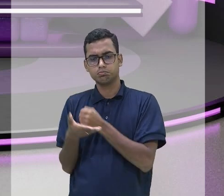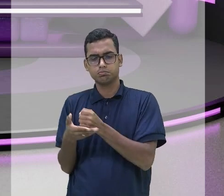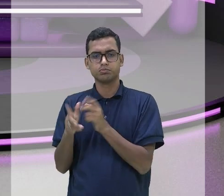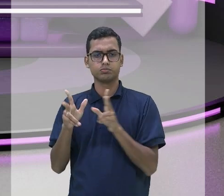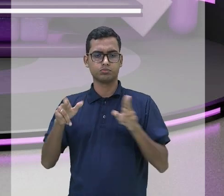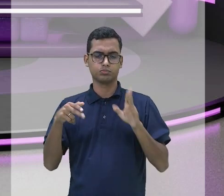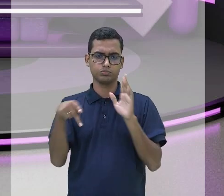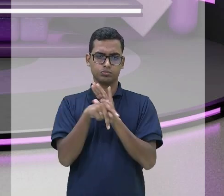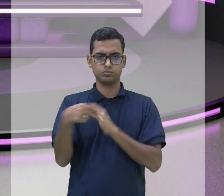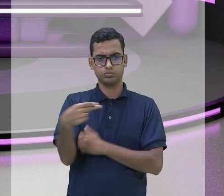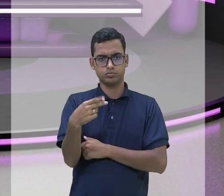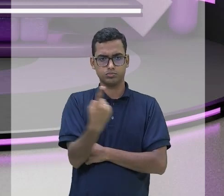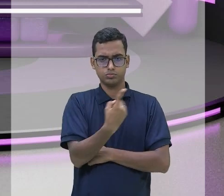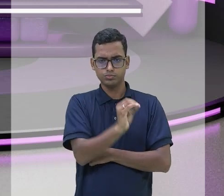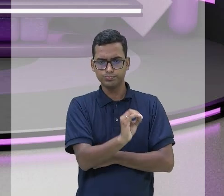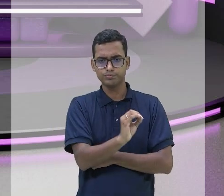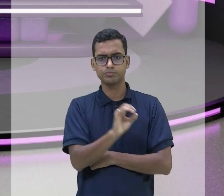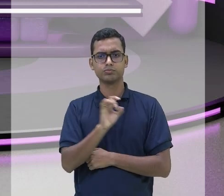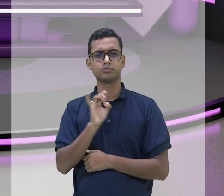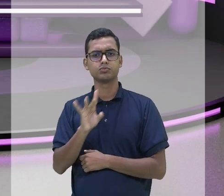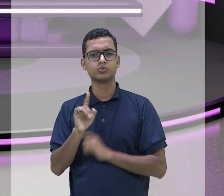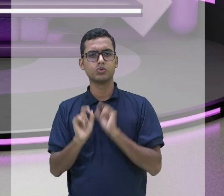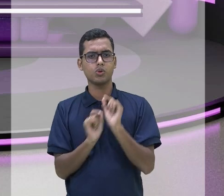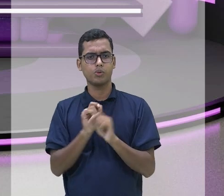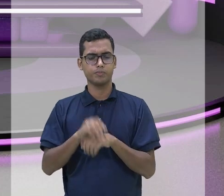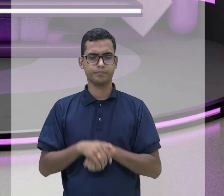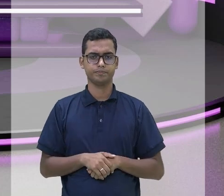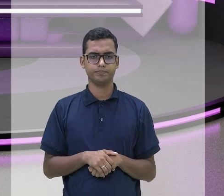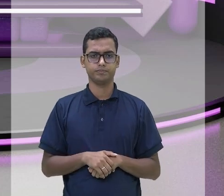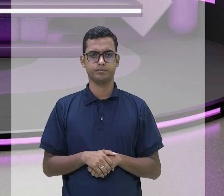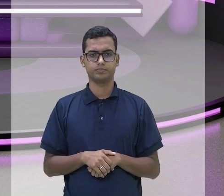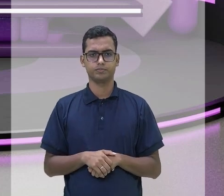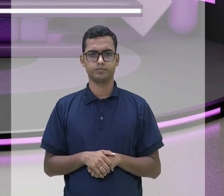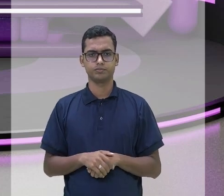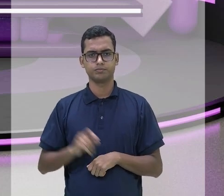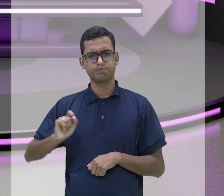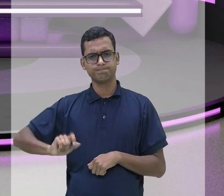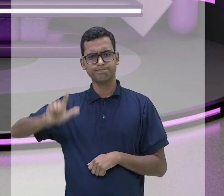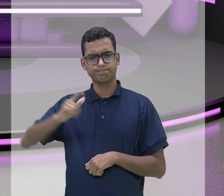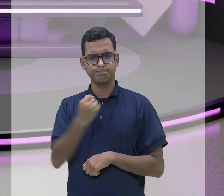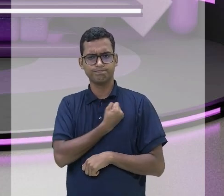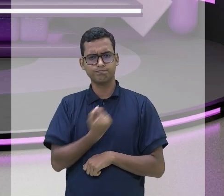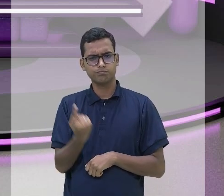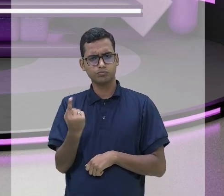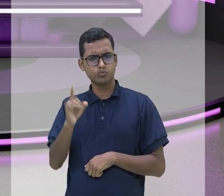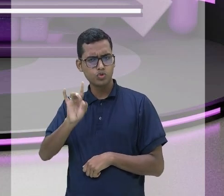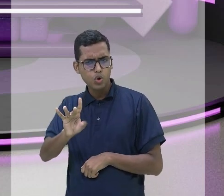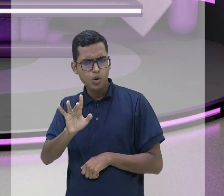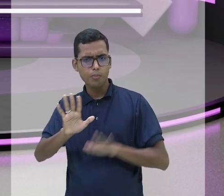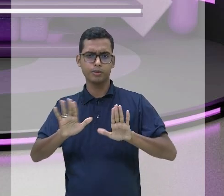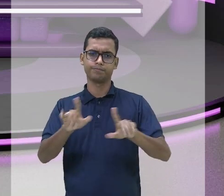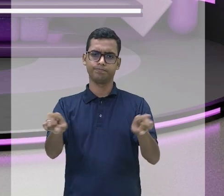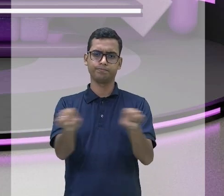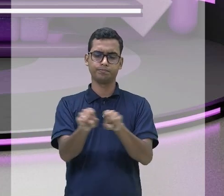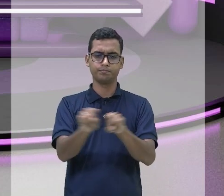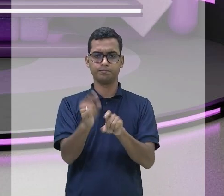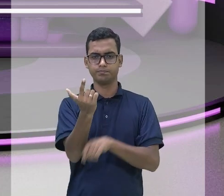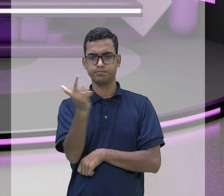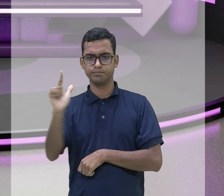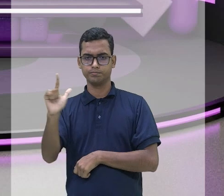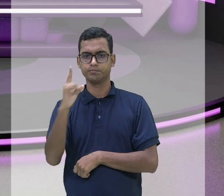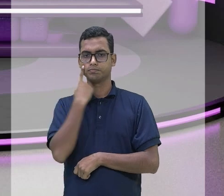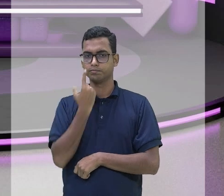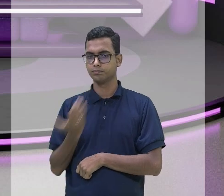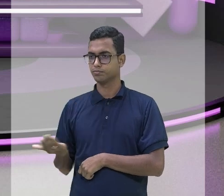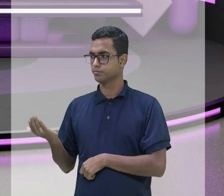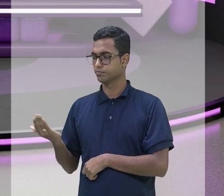gente também não usa somente a base maior do que 1, né? Vamos ver um outro exemplo. Nós temos aí a função h de x